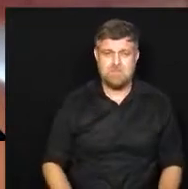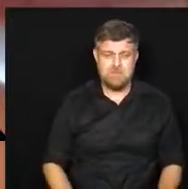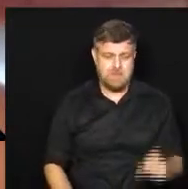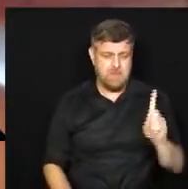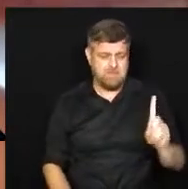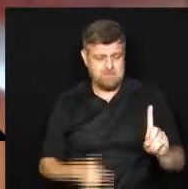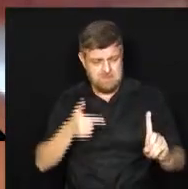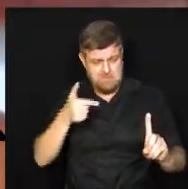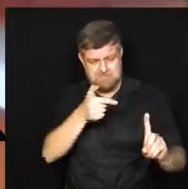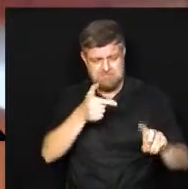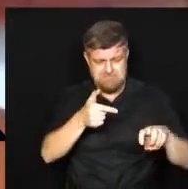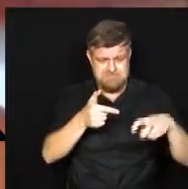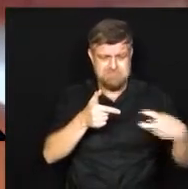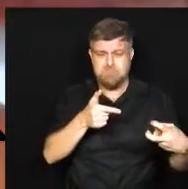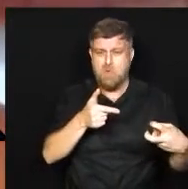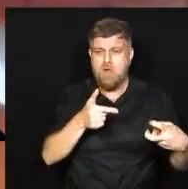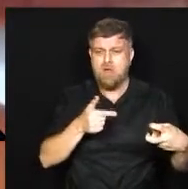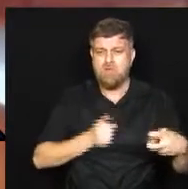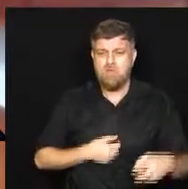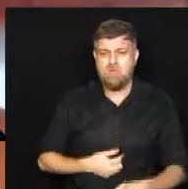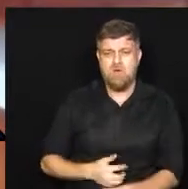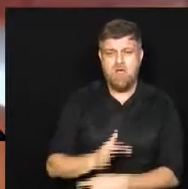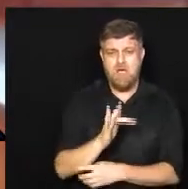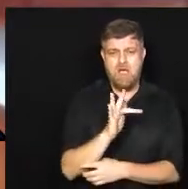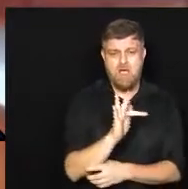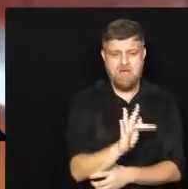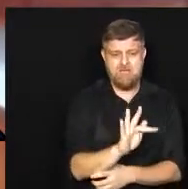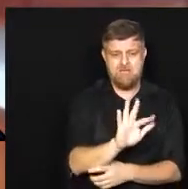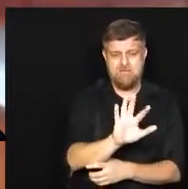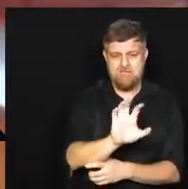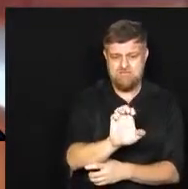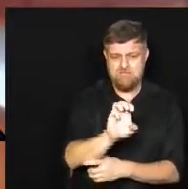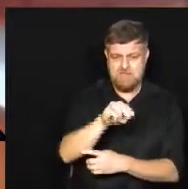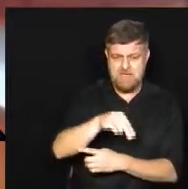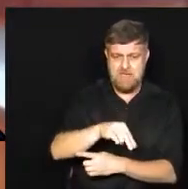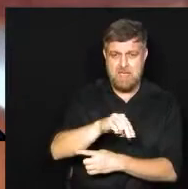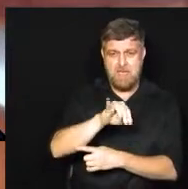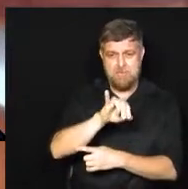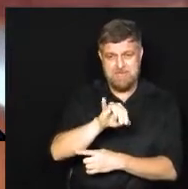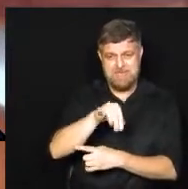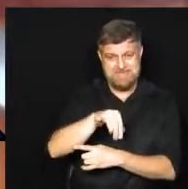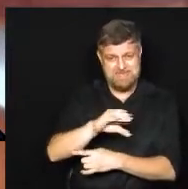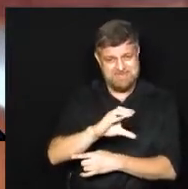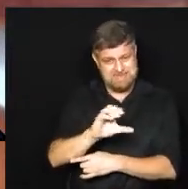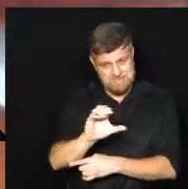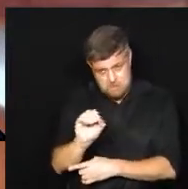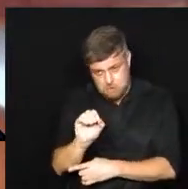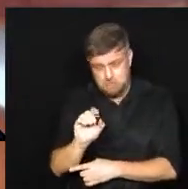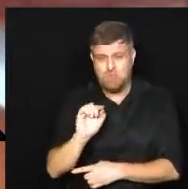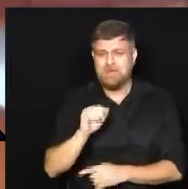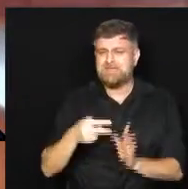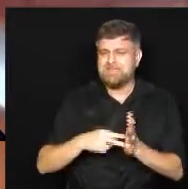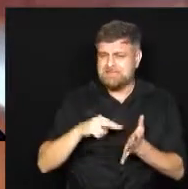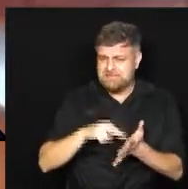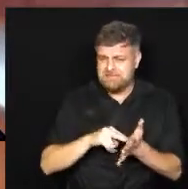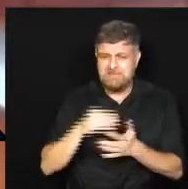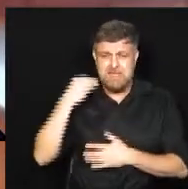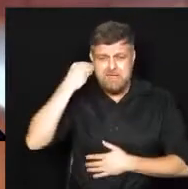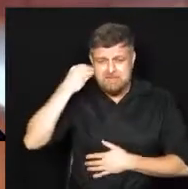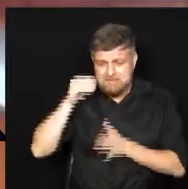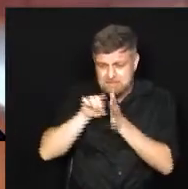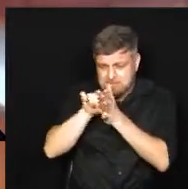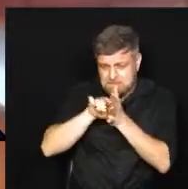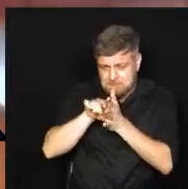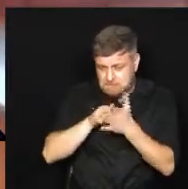um assassinato como aquele, como feminicídio. Por quê? Porque o feminicídio, e esses são os estudos, as experiências